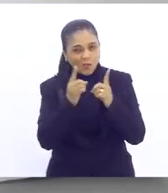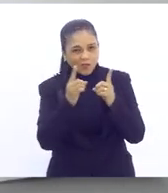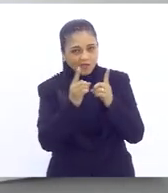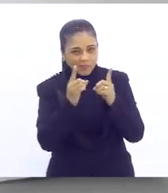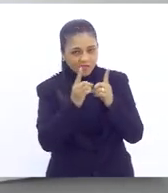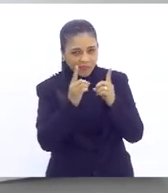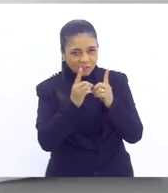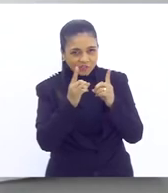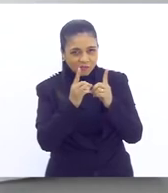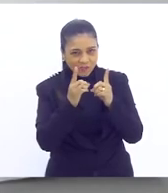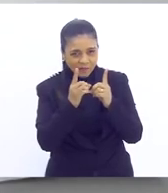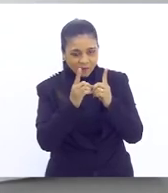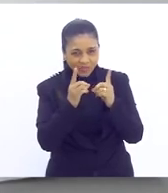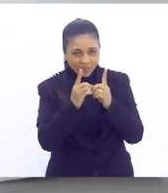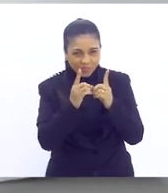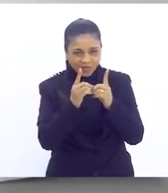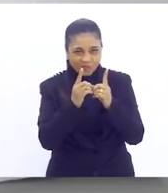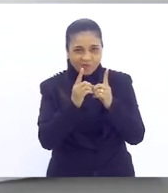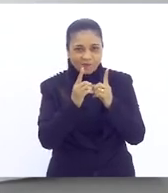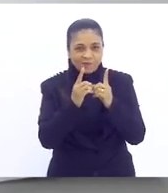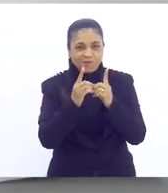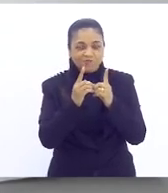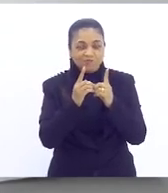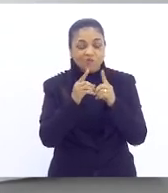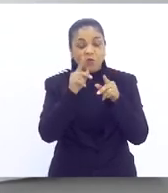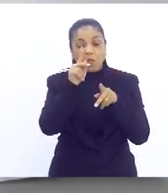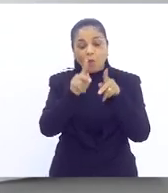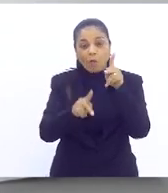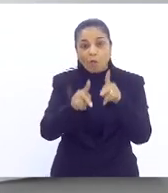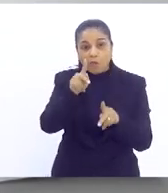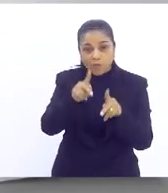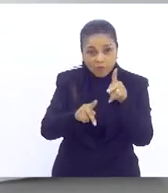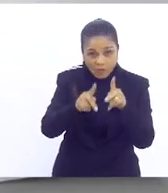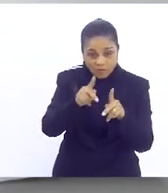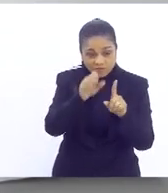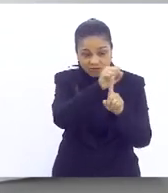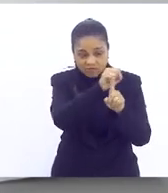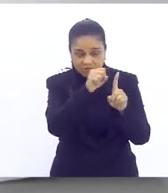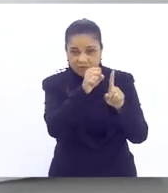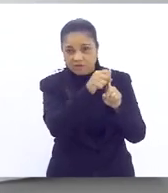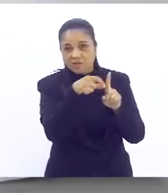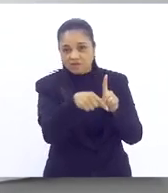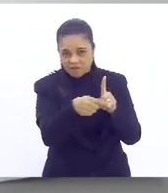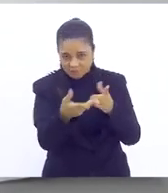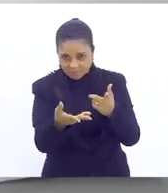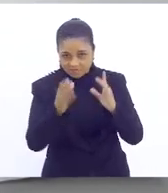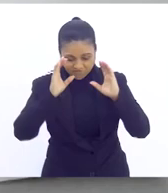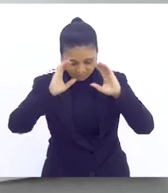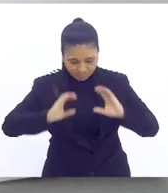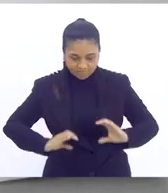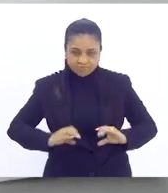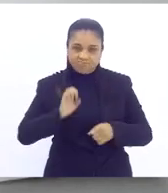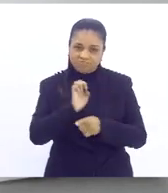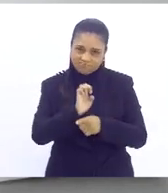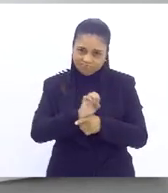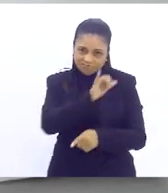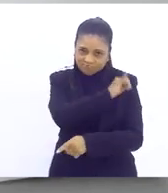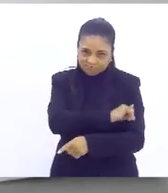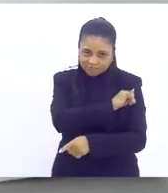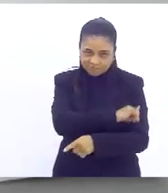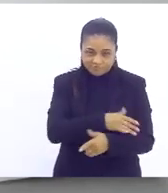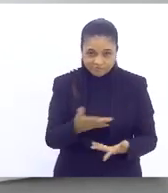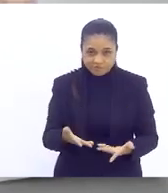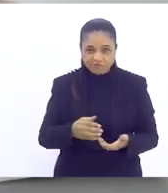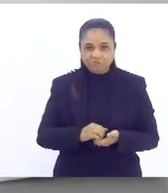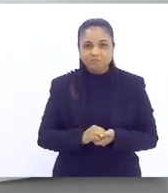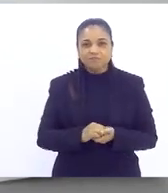ao nosso mais do que o nosso cliente a razão de ser da nossa existência que é o cidadão do Estado do Rio de Janeiro eu